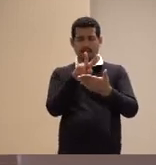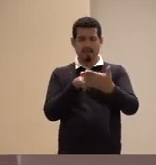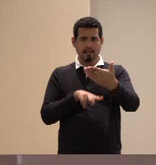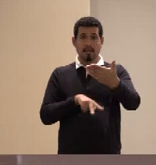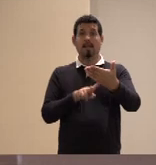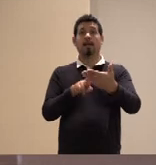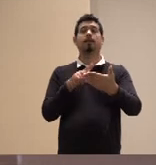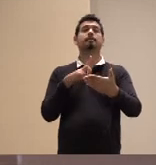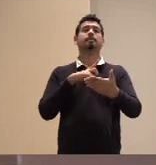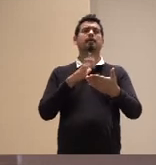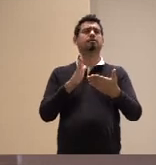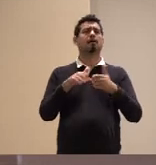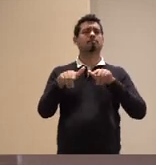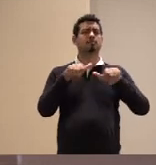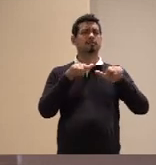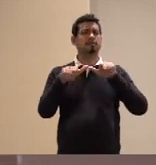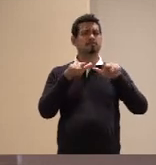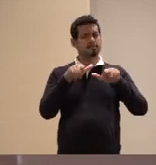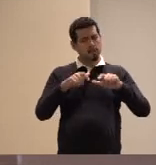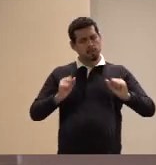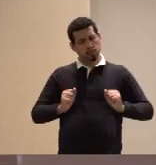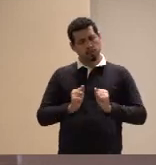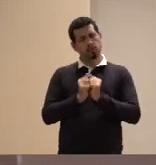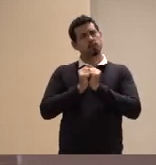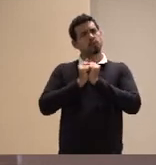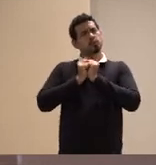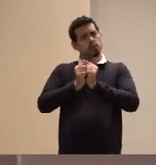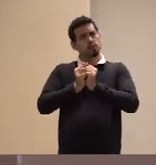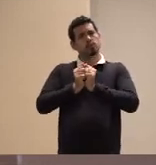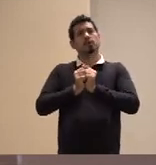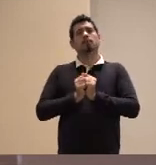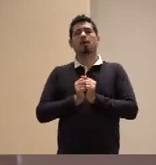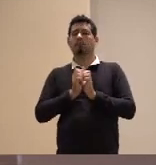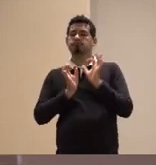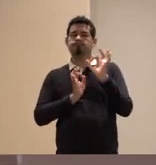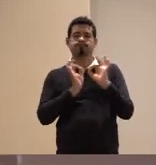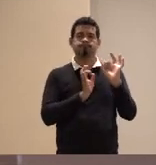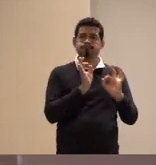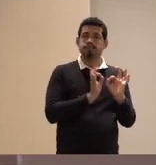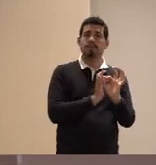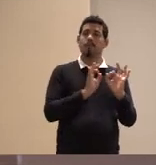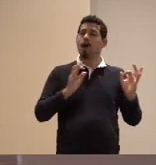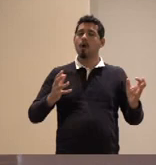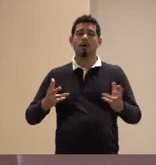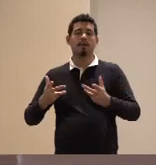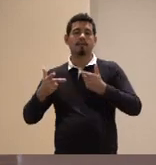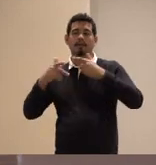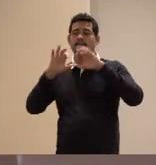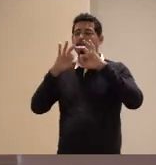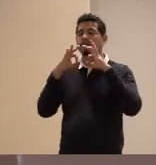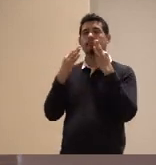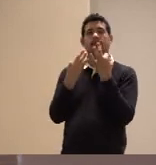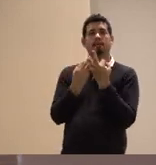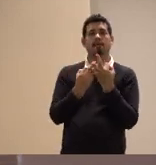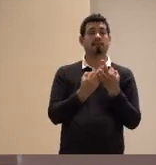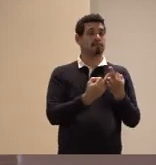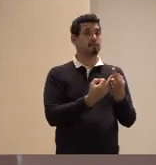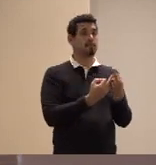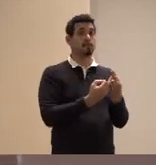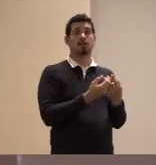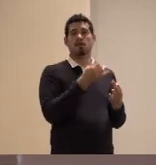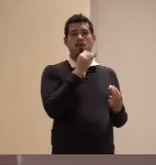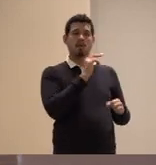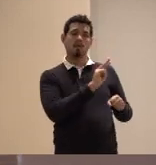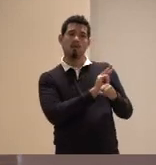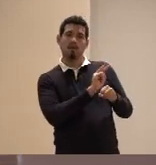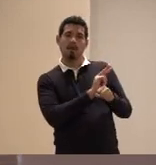tem trabalhado fortemente para o reordenamento, para o acolhimento familiar, seja ele na forma de